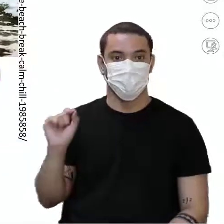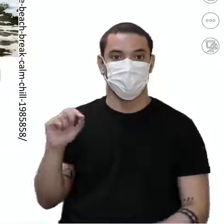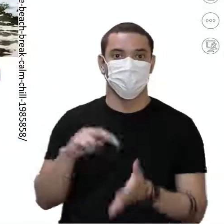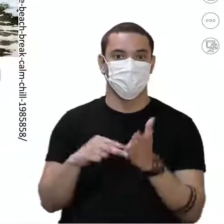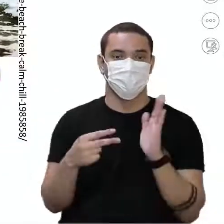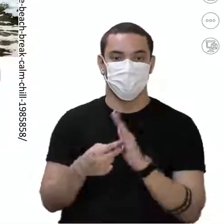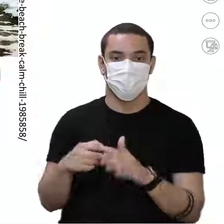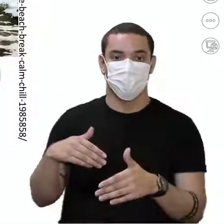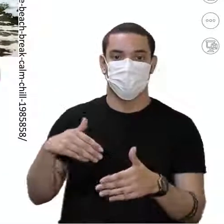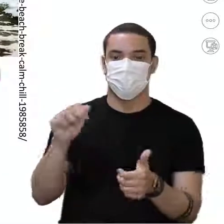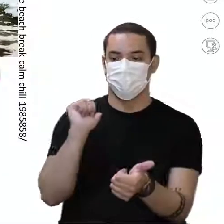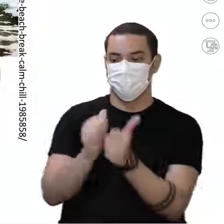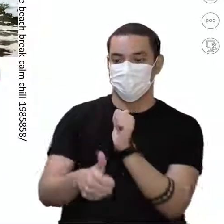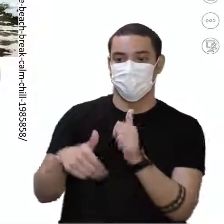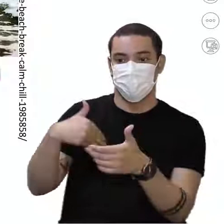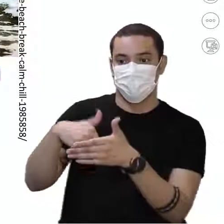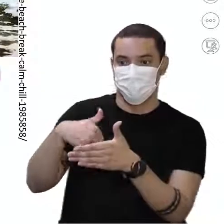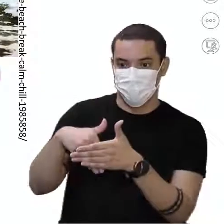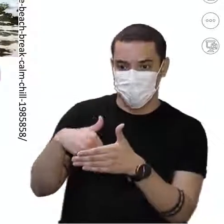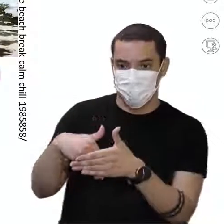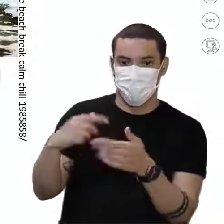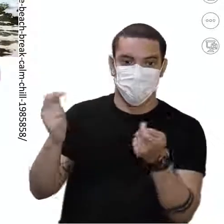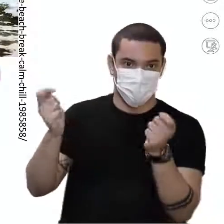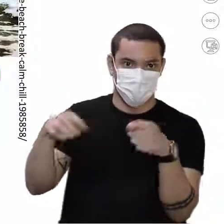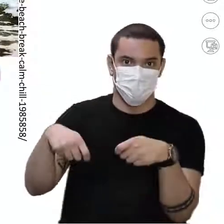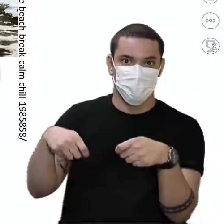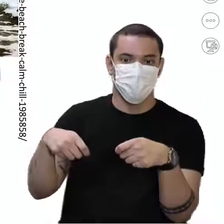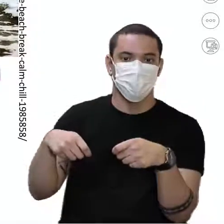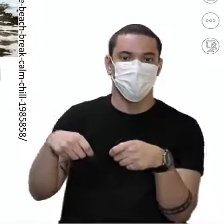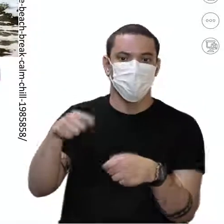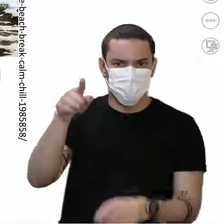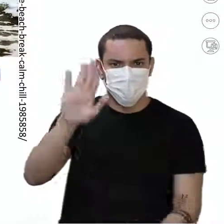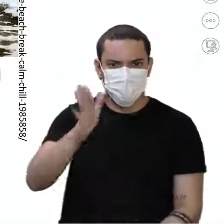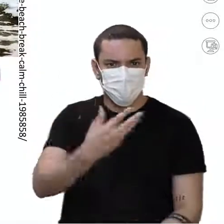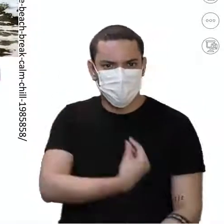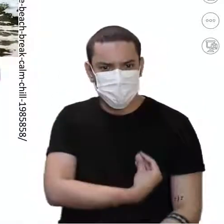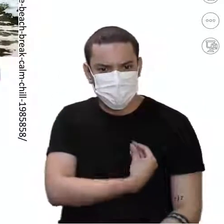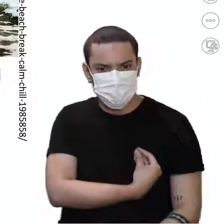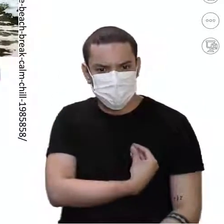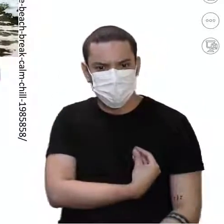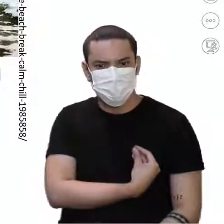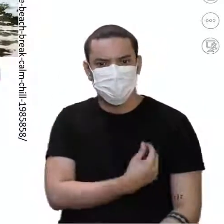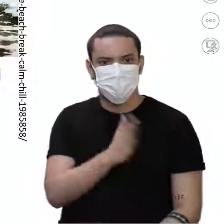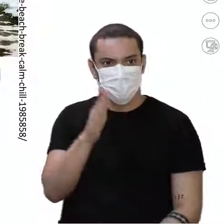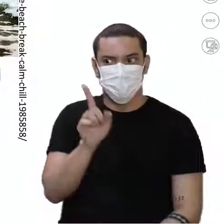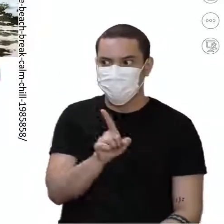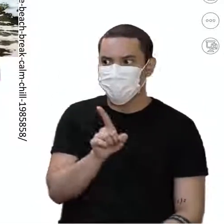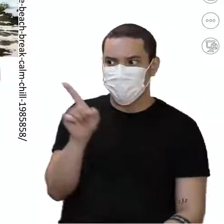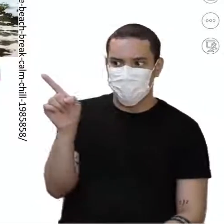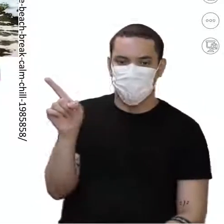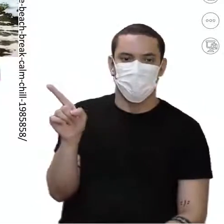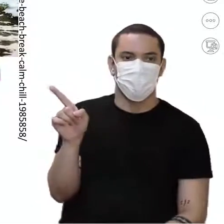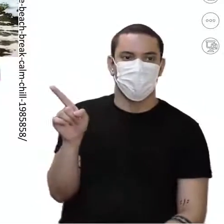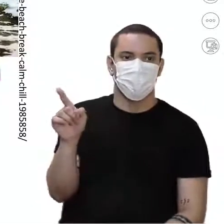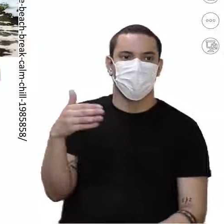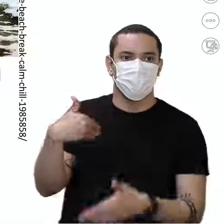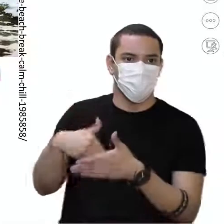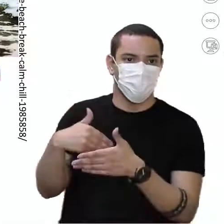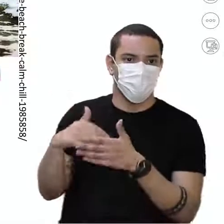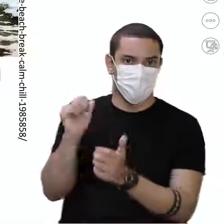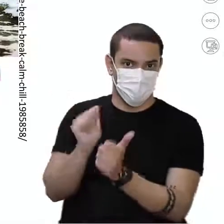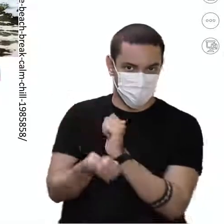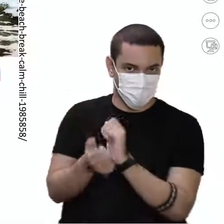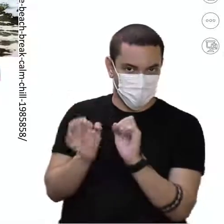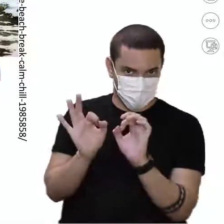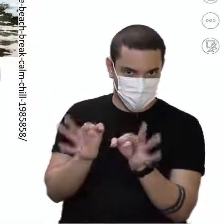jogo de futebol. Have you ever been to a soccer match? Você já esteve, já foi num jogo de